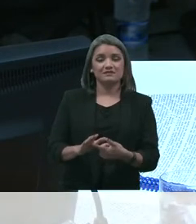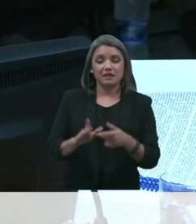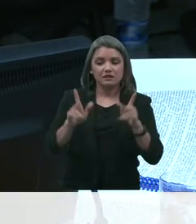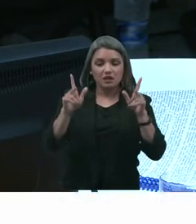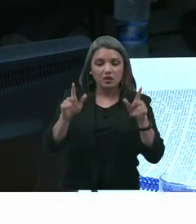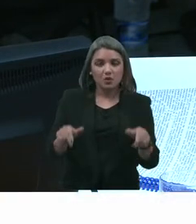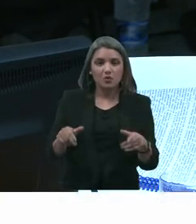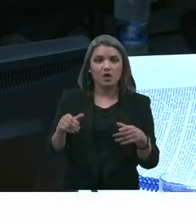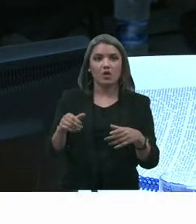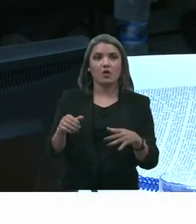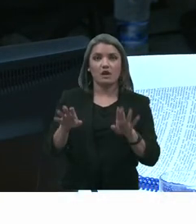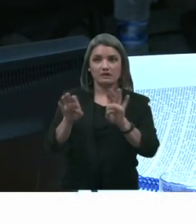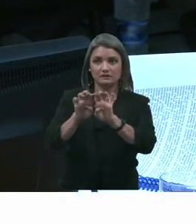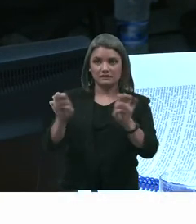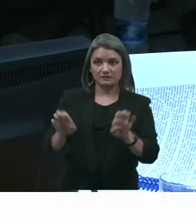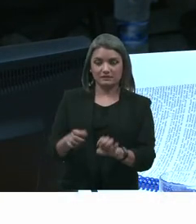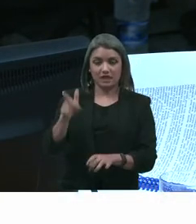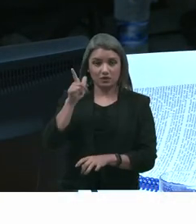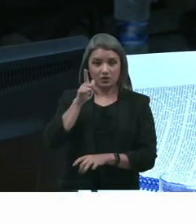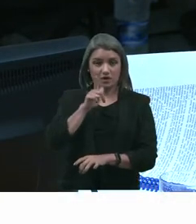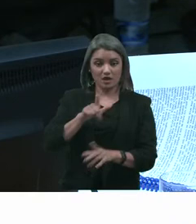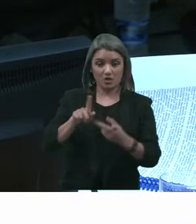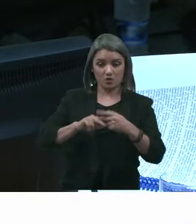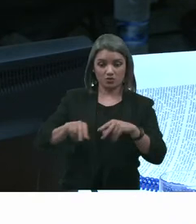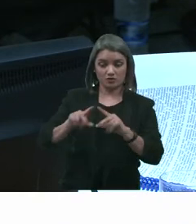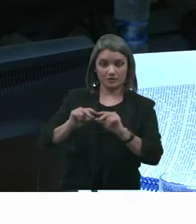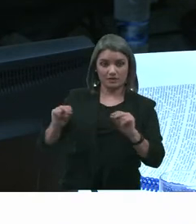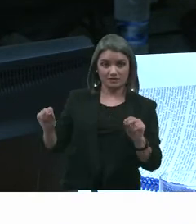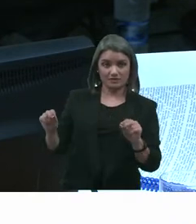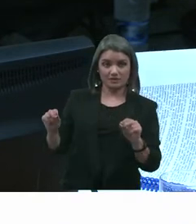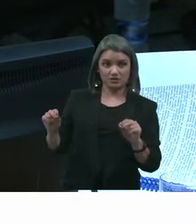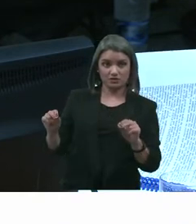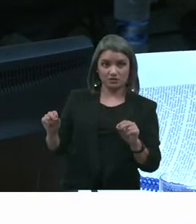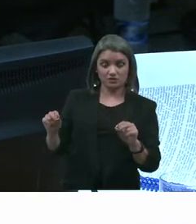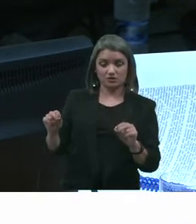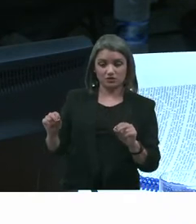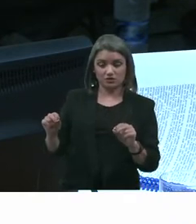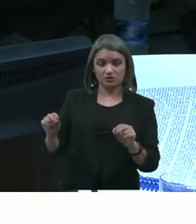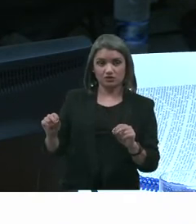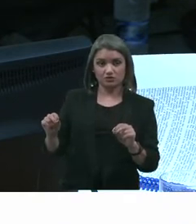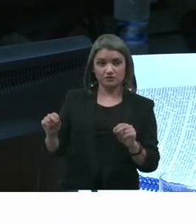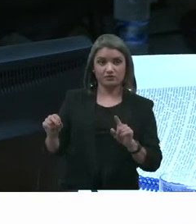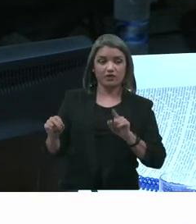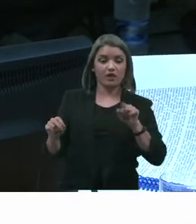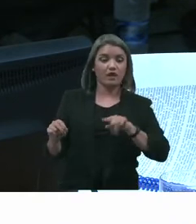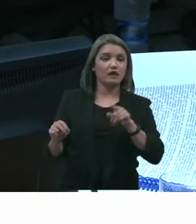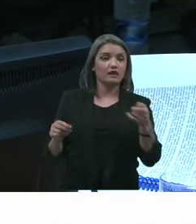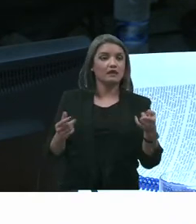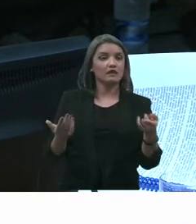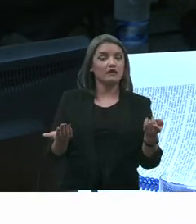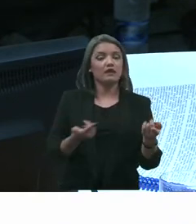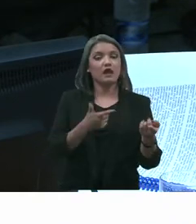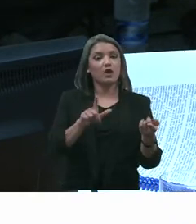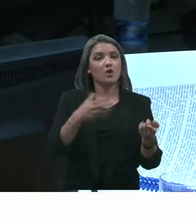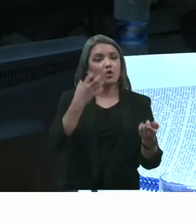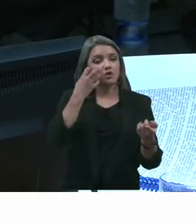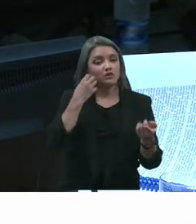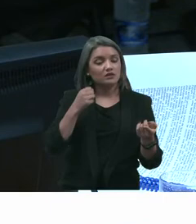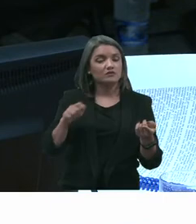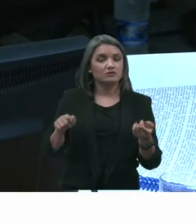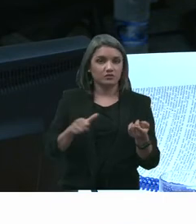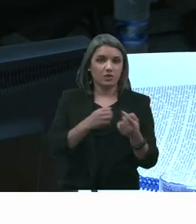estátua que ganhou de presente do artesão argentino Domingo Soto e aquela doada ao Fórum de Armação de